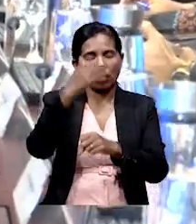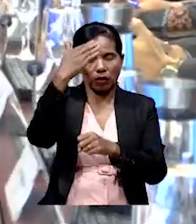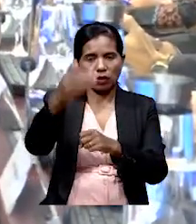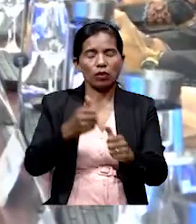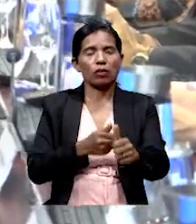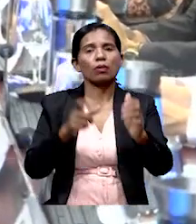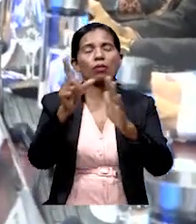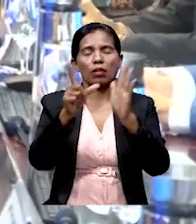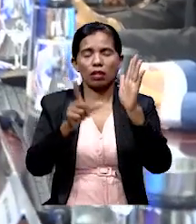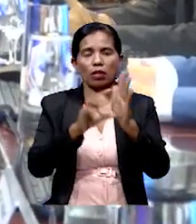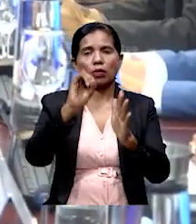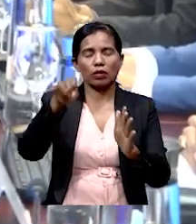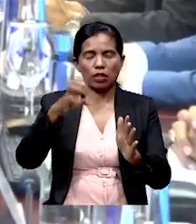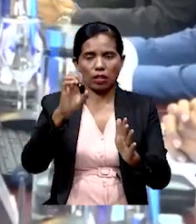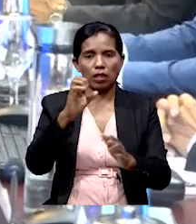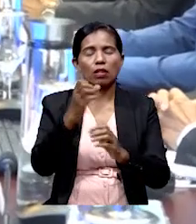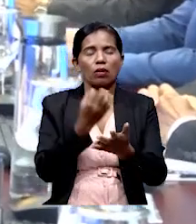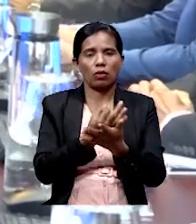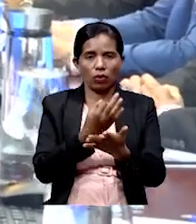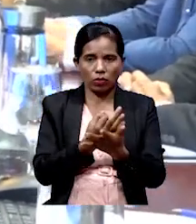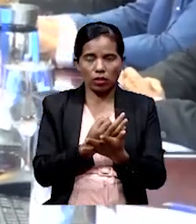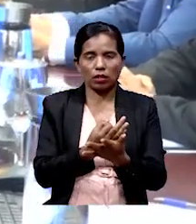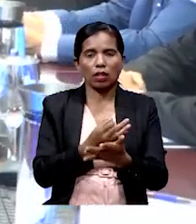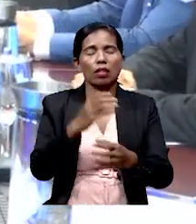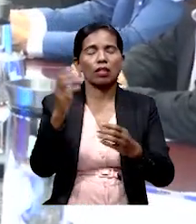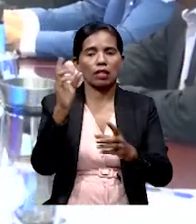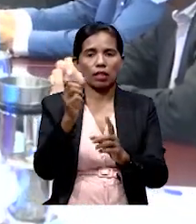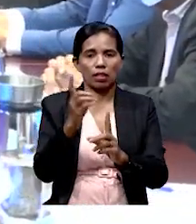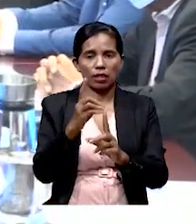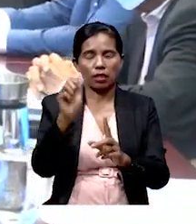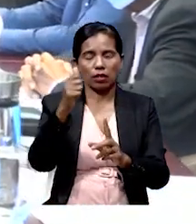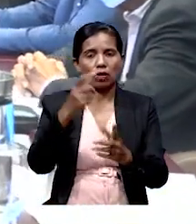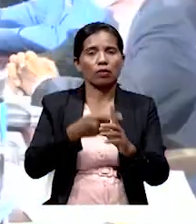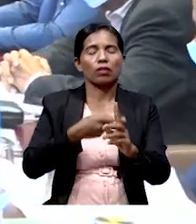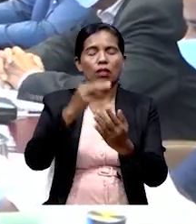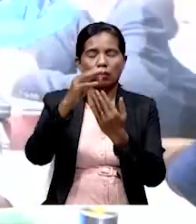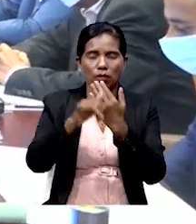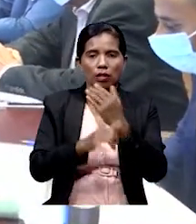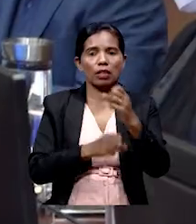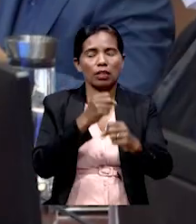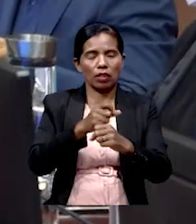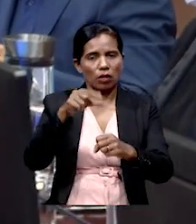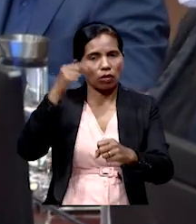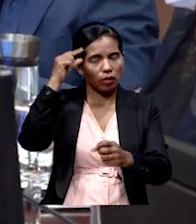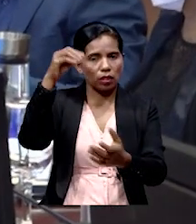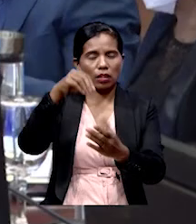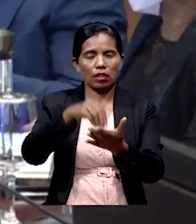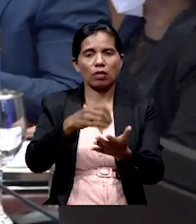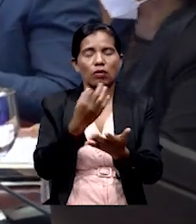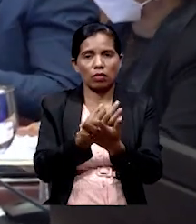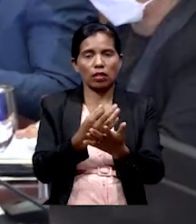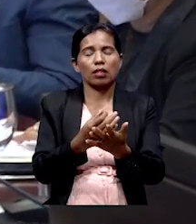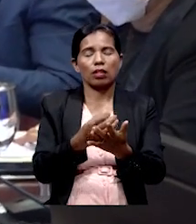Orçamento Geral Estado no Lei Gestão Financeira Catac e a Loron Sanulo Fulan Maio Caratinan, Governo tem que retama ona lei ne,